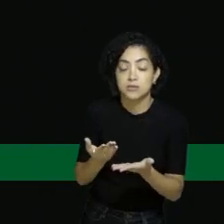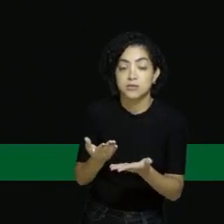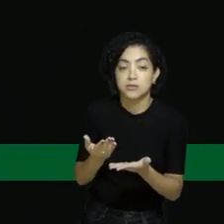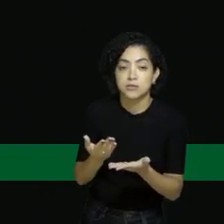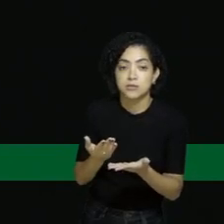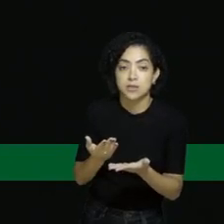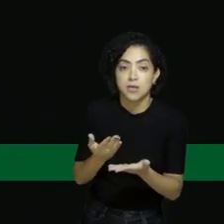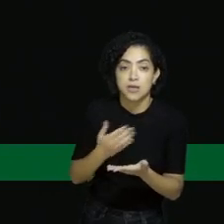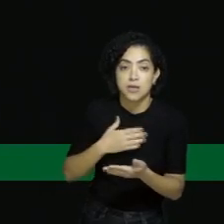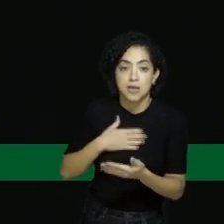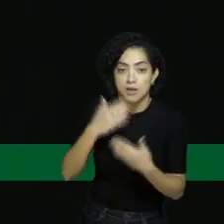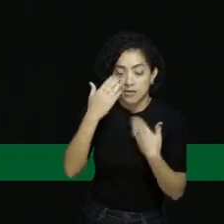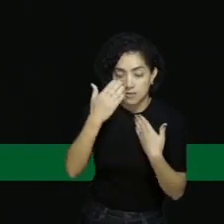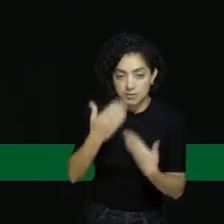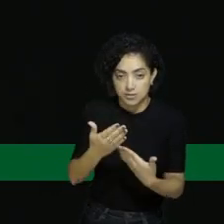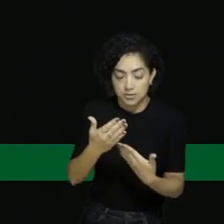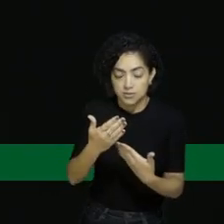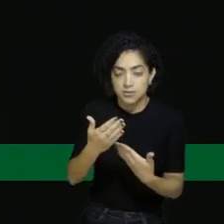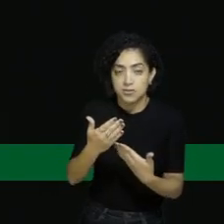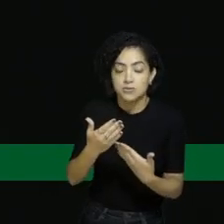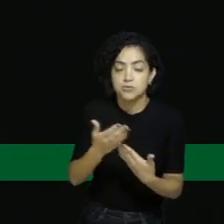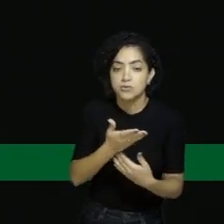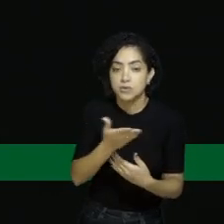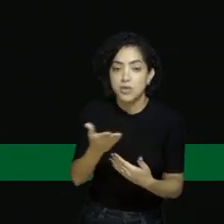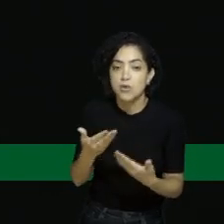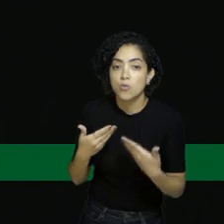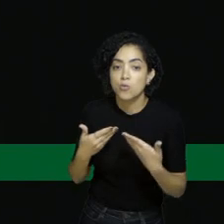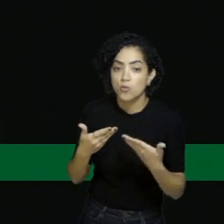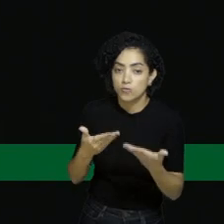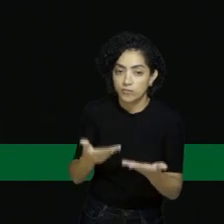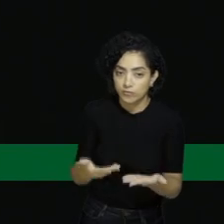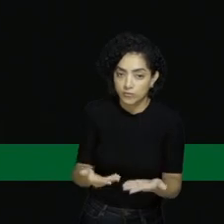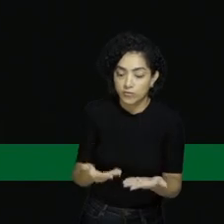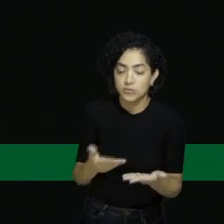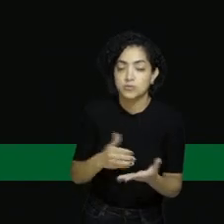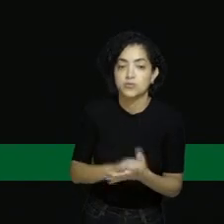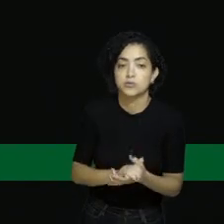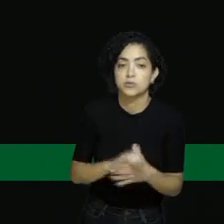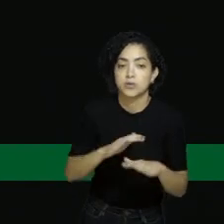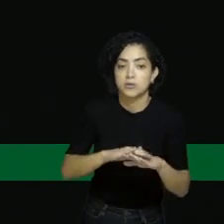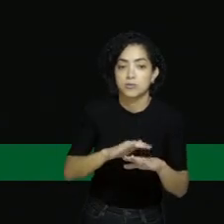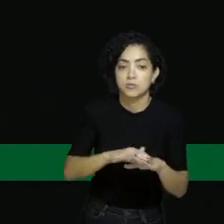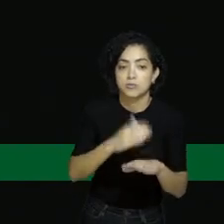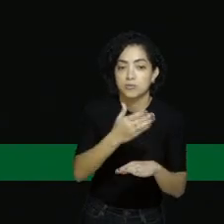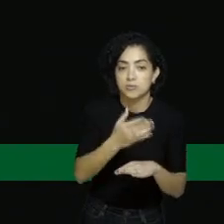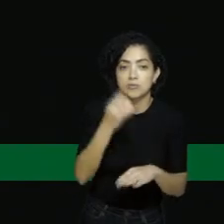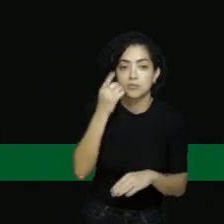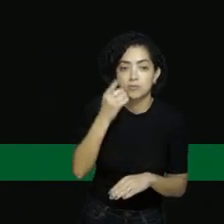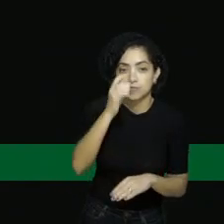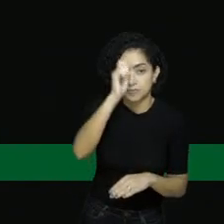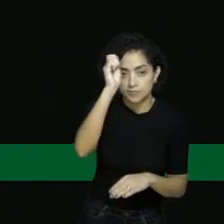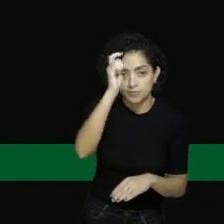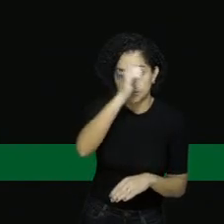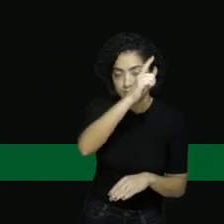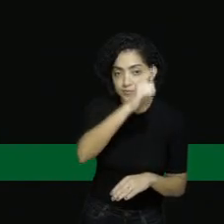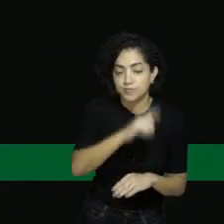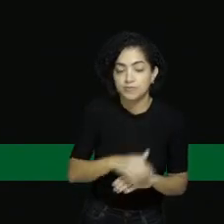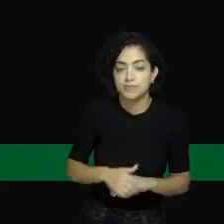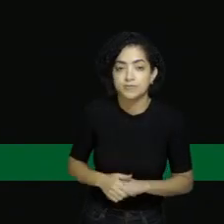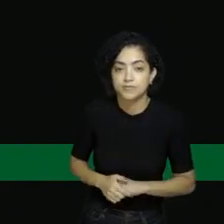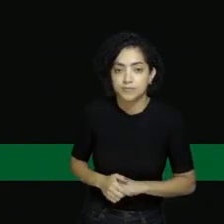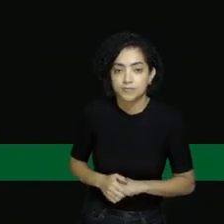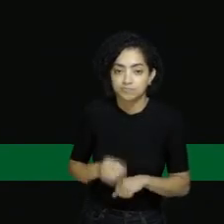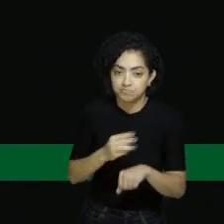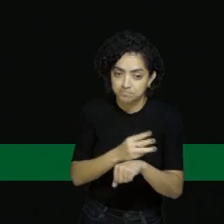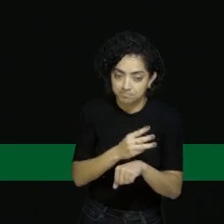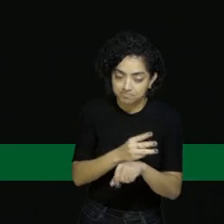antemão aqui o convite que nos chegou pelas mãos do deputado Altair Silva, pelas mãos e pelo WhatsApp.